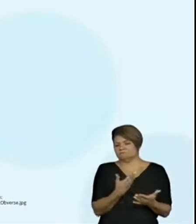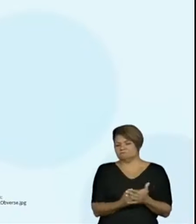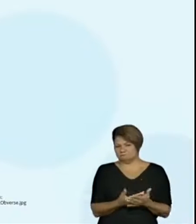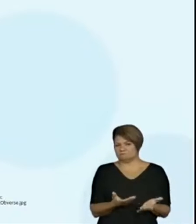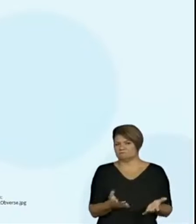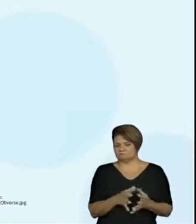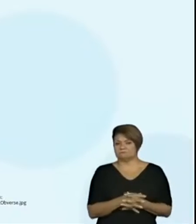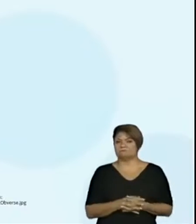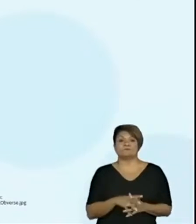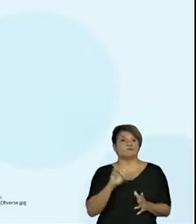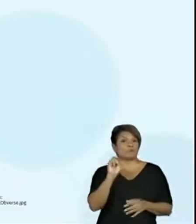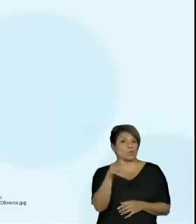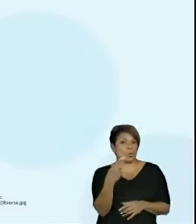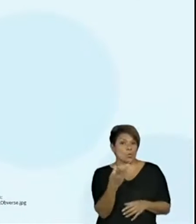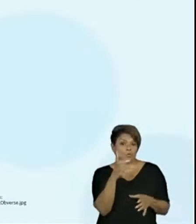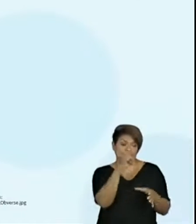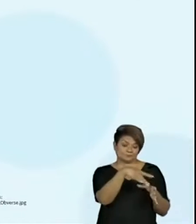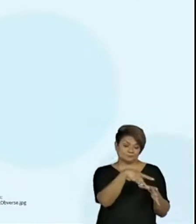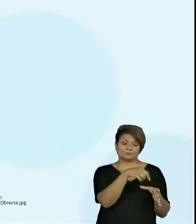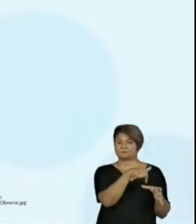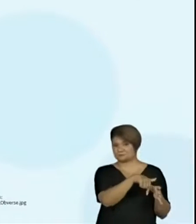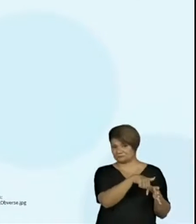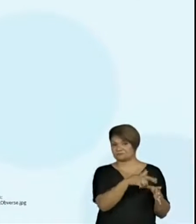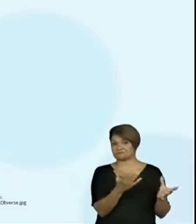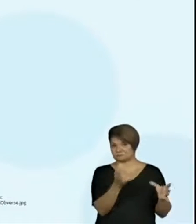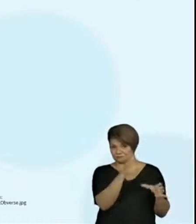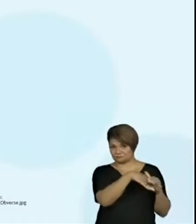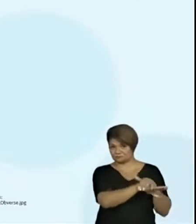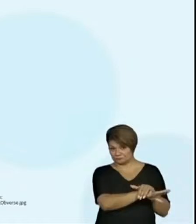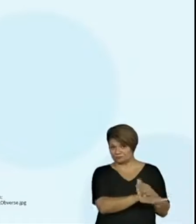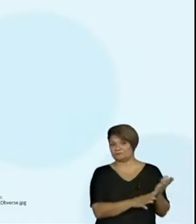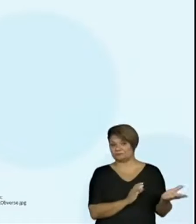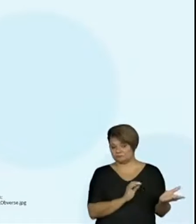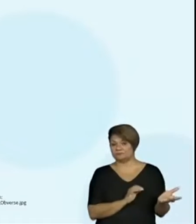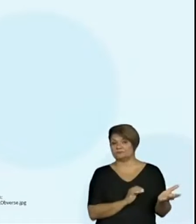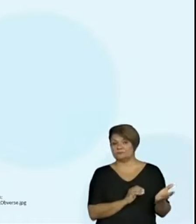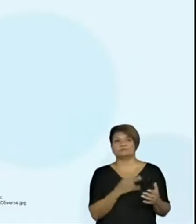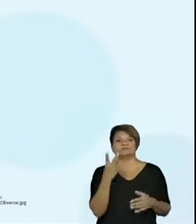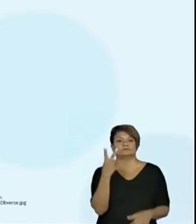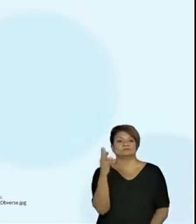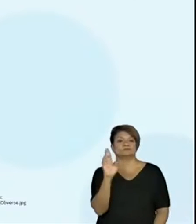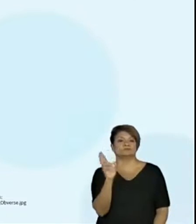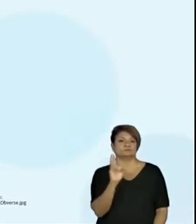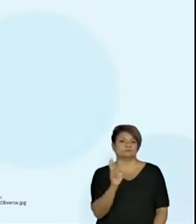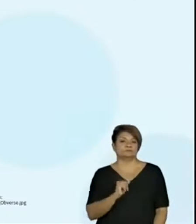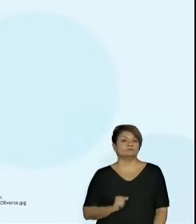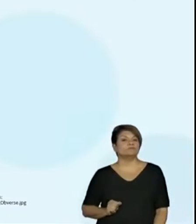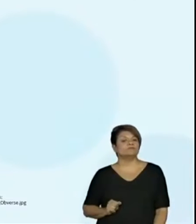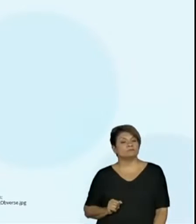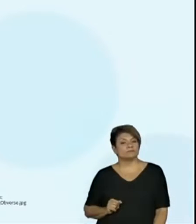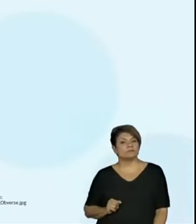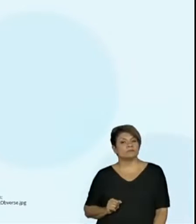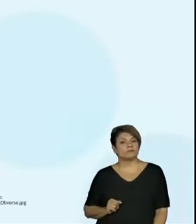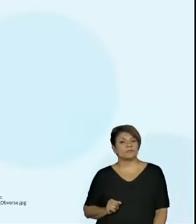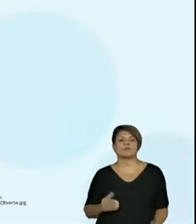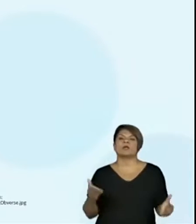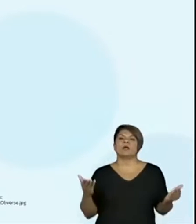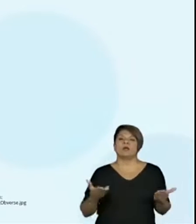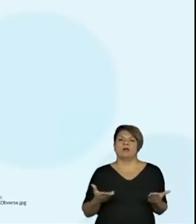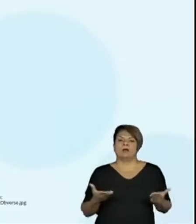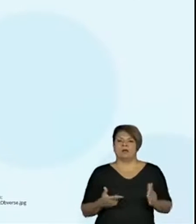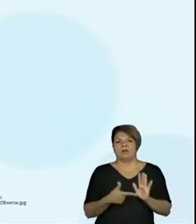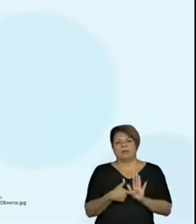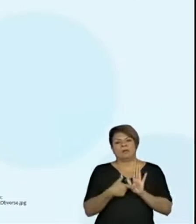Sim, ou vai guardar no cofrinho, às vezes é uma das notas. R$ 2. R$ 2. Agora, eu